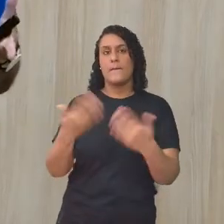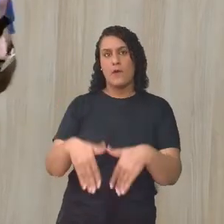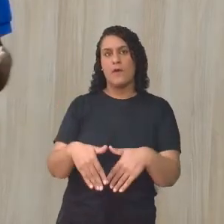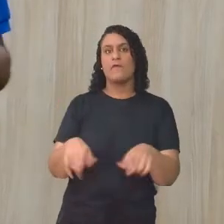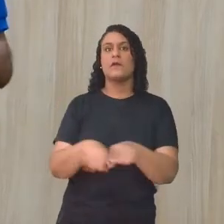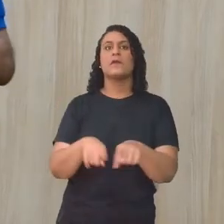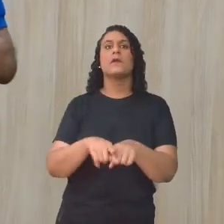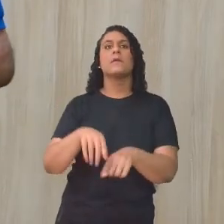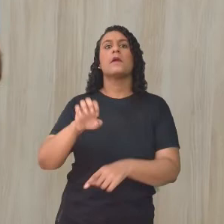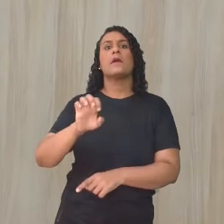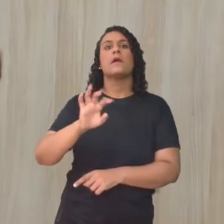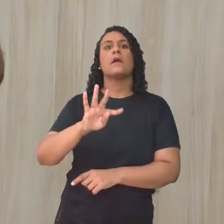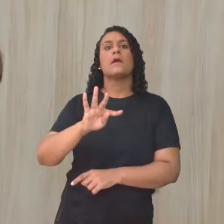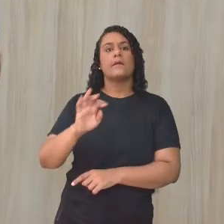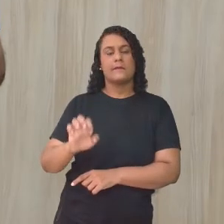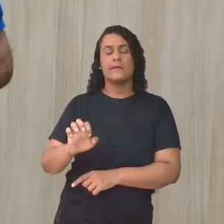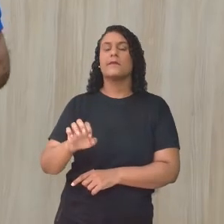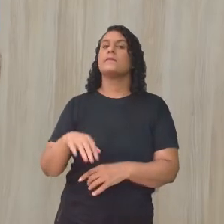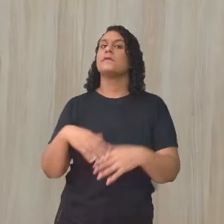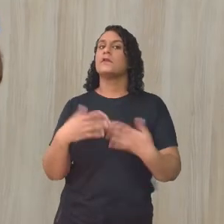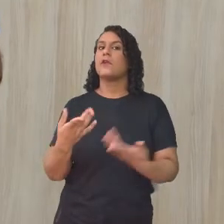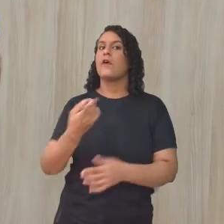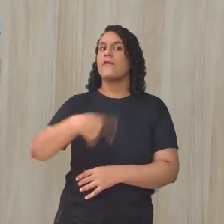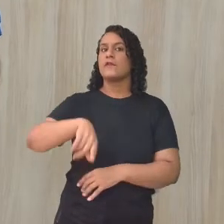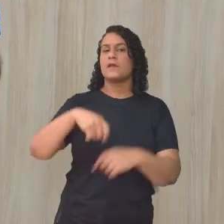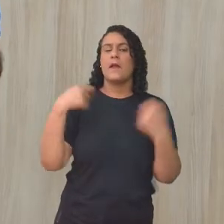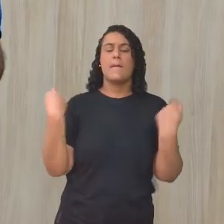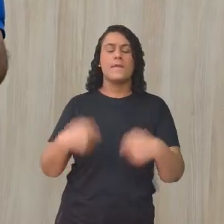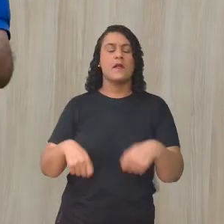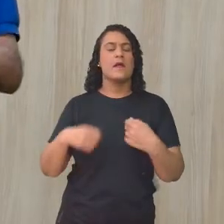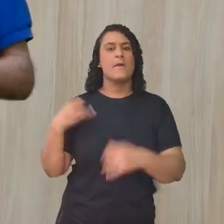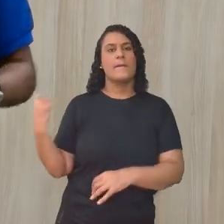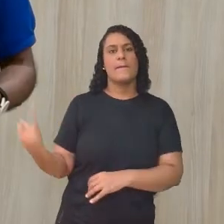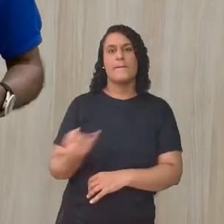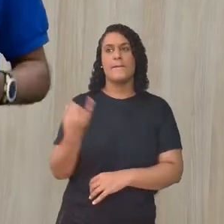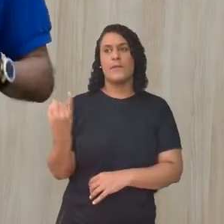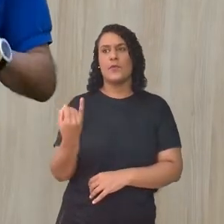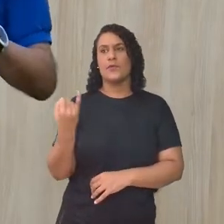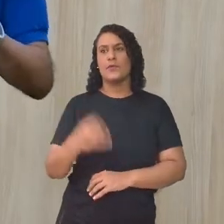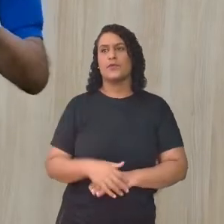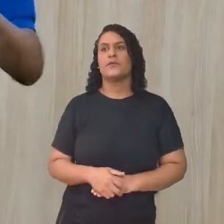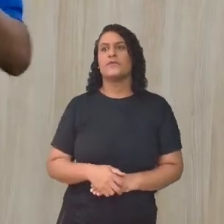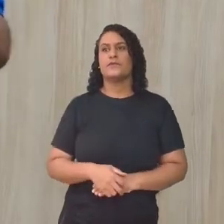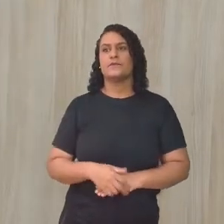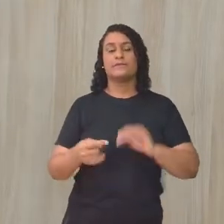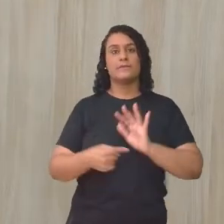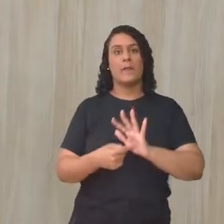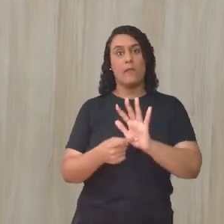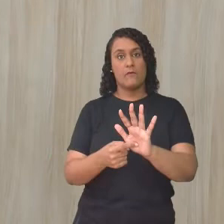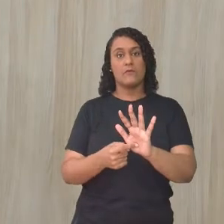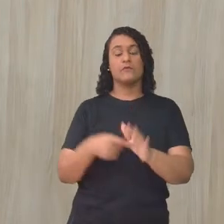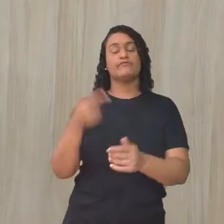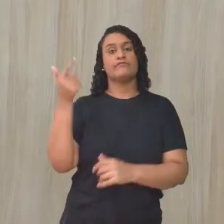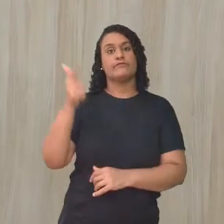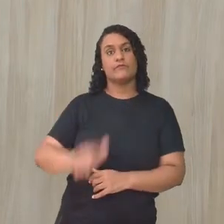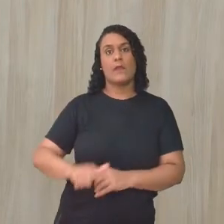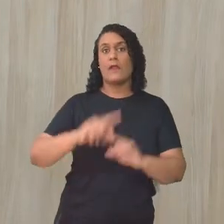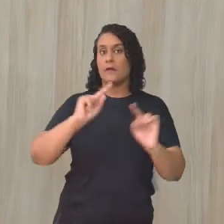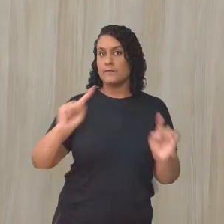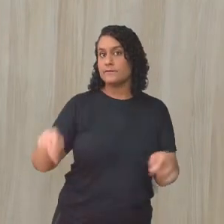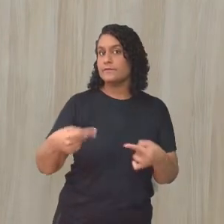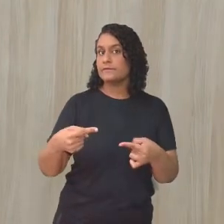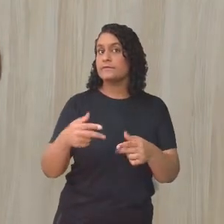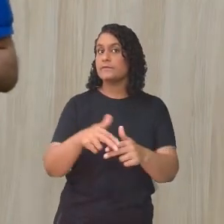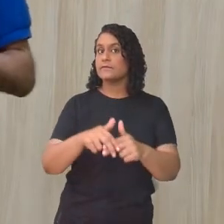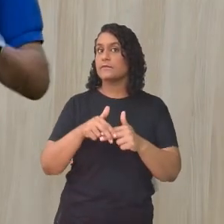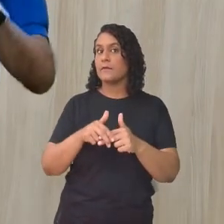ensino médio é necessário demais esse tipo de conteúdo. Então, eu vou deixar de novo aqui na tela de vocês o desafio, porque esse